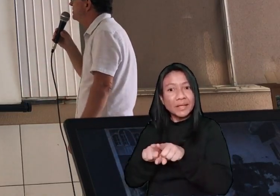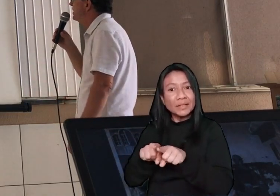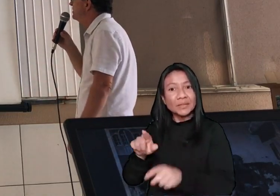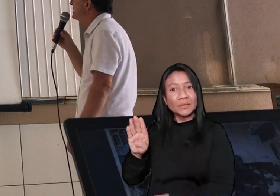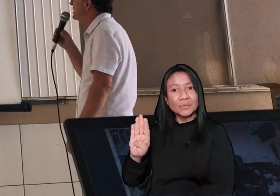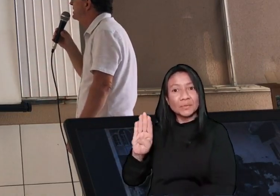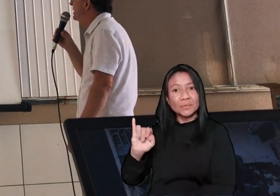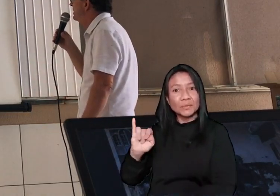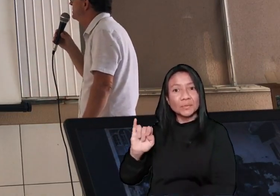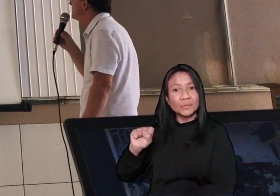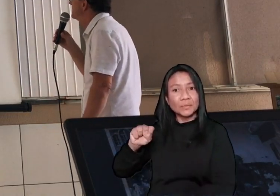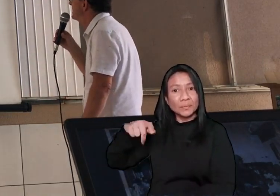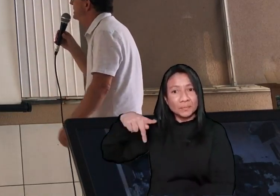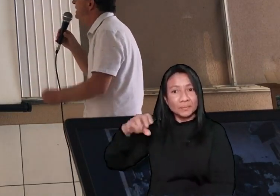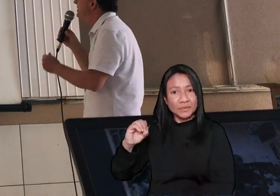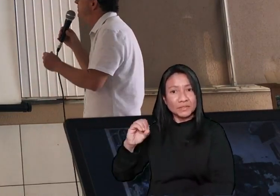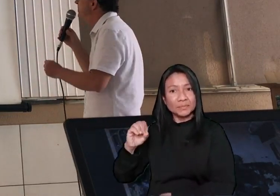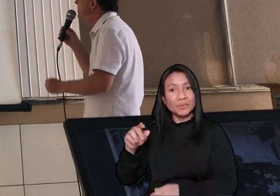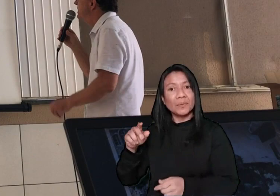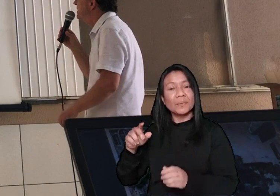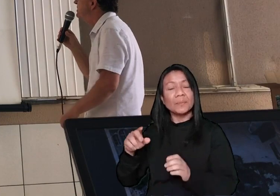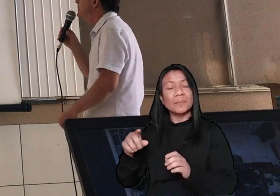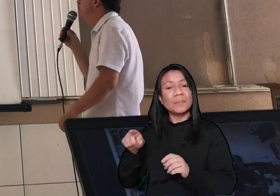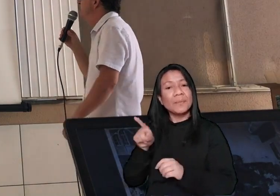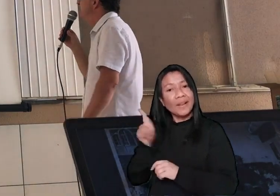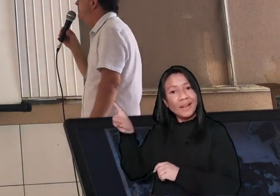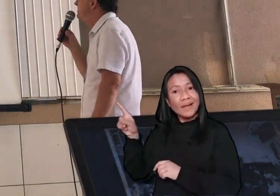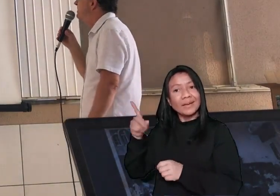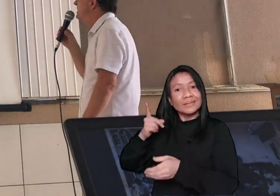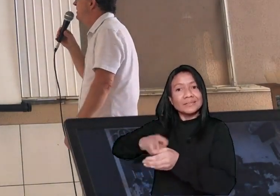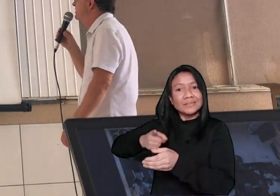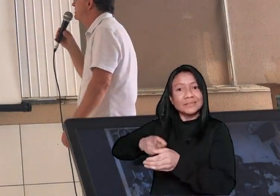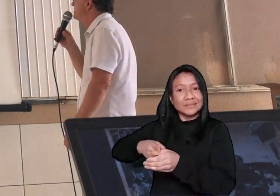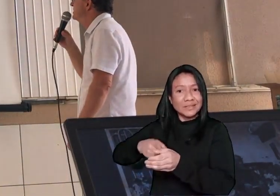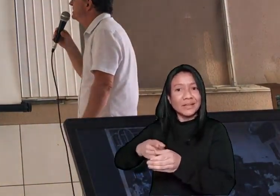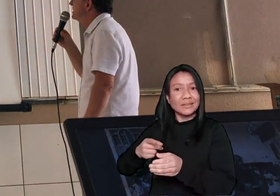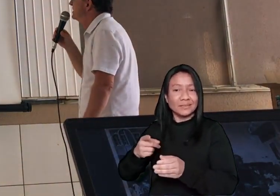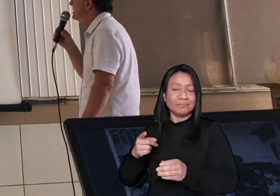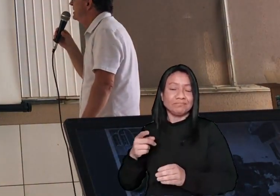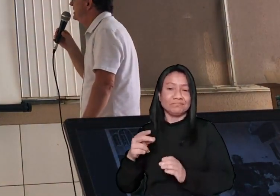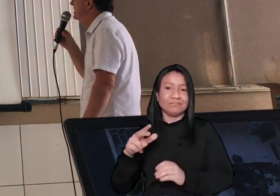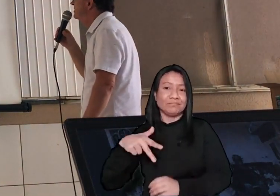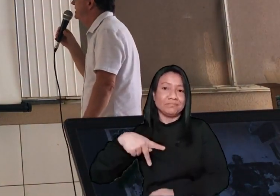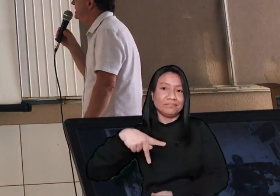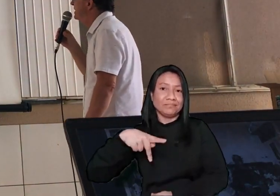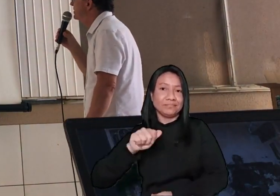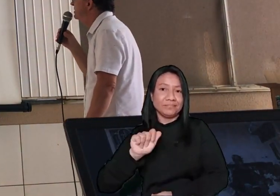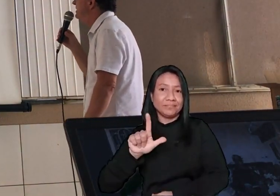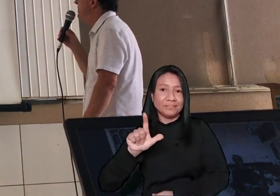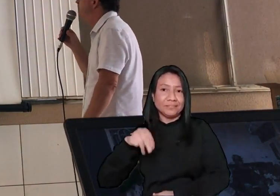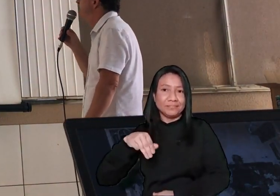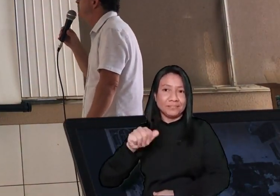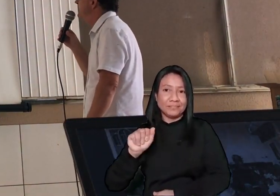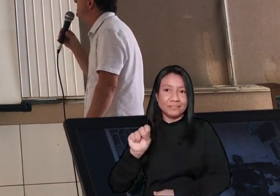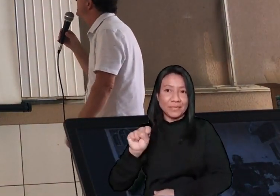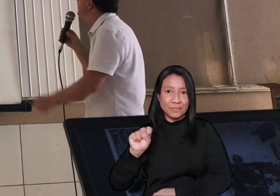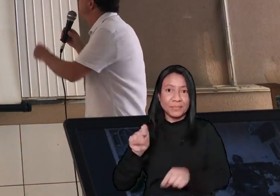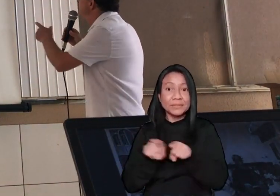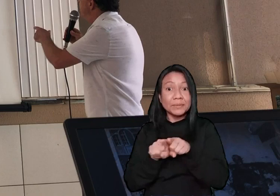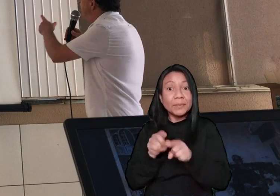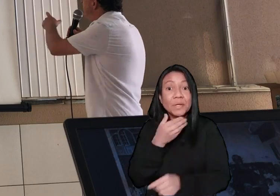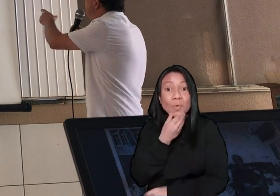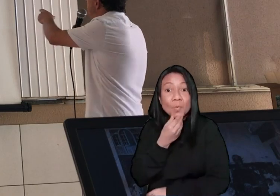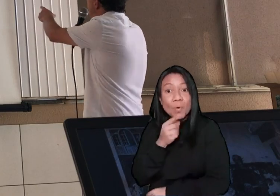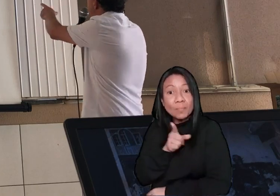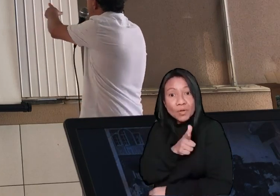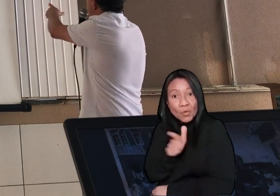Eduardo Saboia Bandeira de Mel, tá? Era do Rio de Janeiro e trabalhou anos aqui na região até falecer. Então,